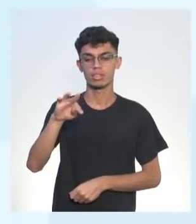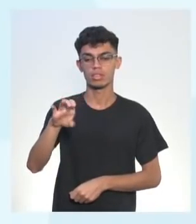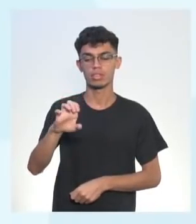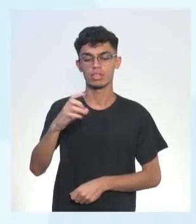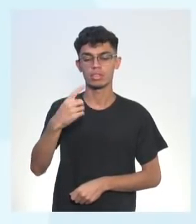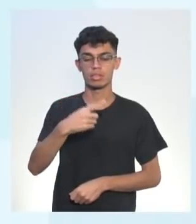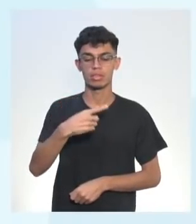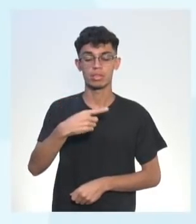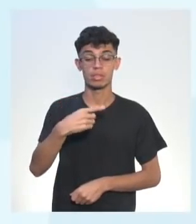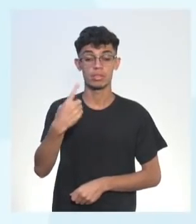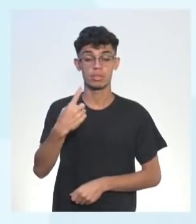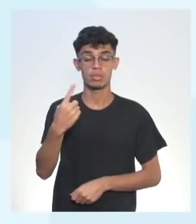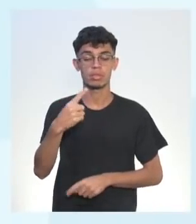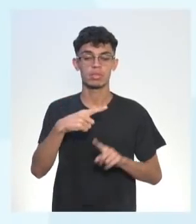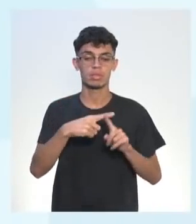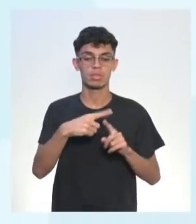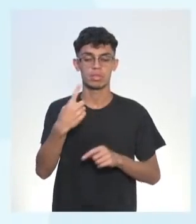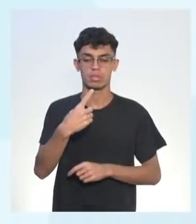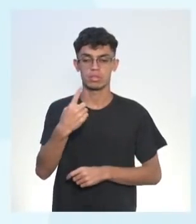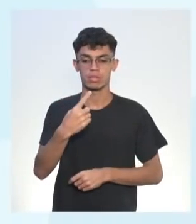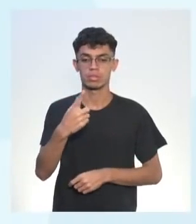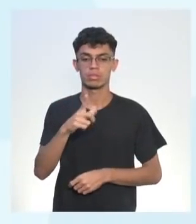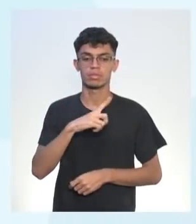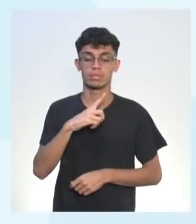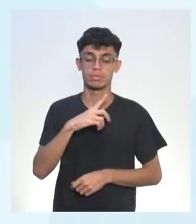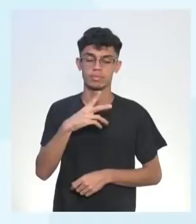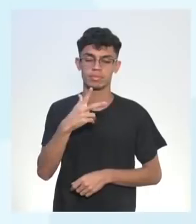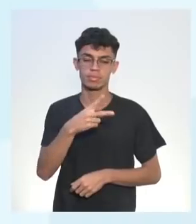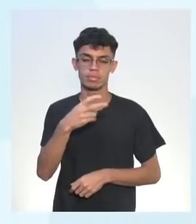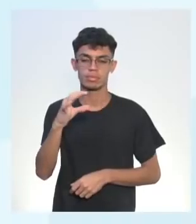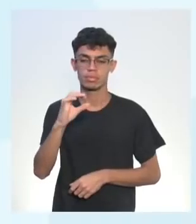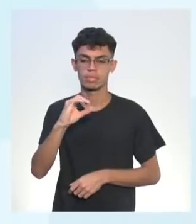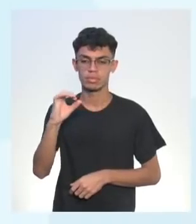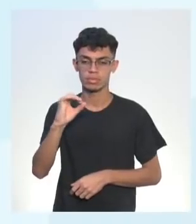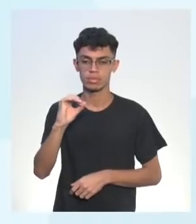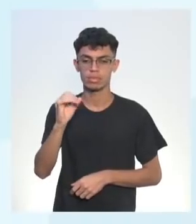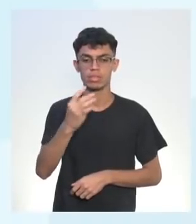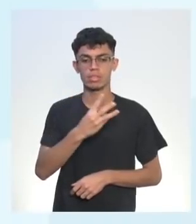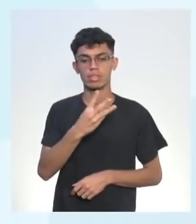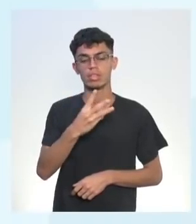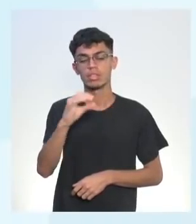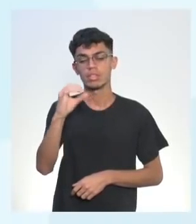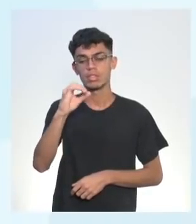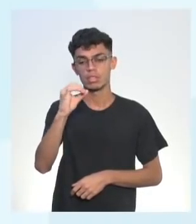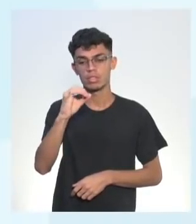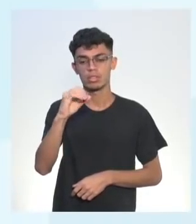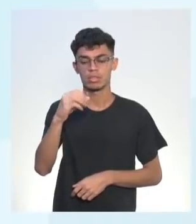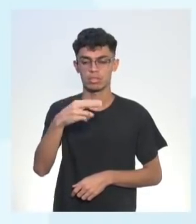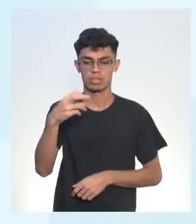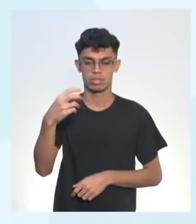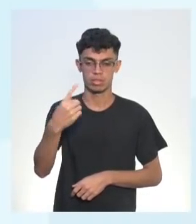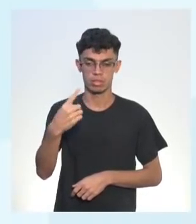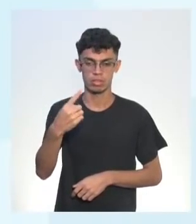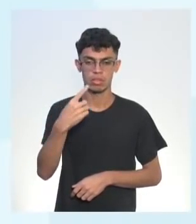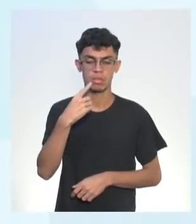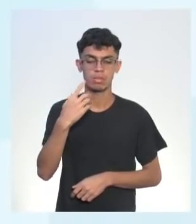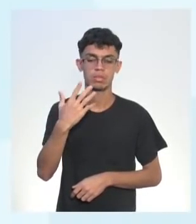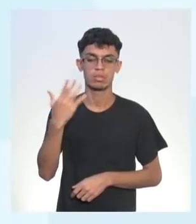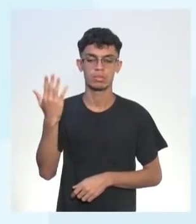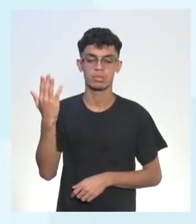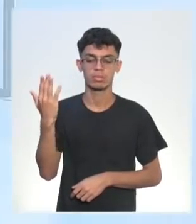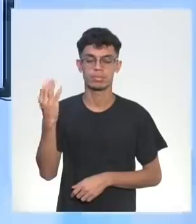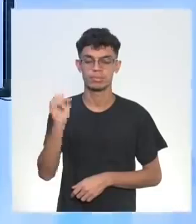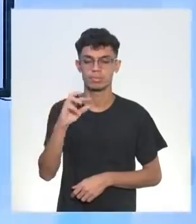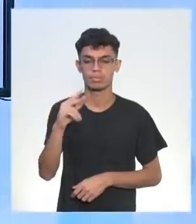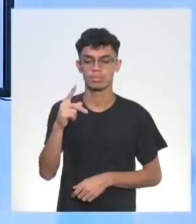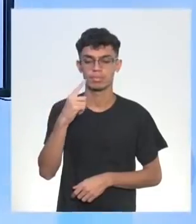E aí eu concluo que menos 1 mais 1 costuma dar 0, e então 3 elevado a 0 é 1, conforme visto de cima.